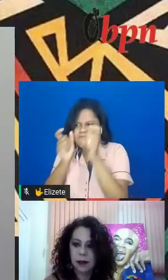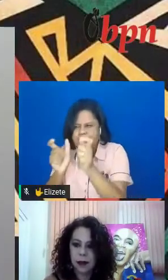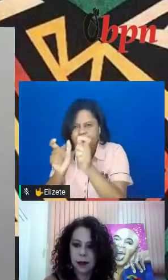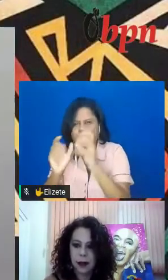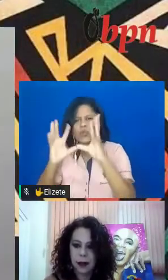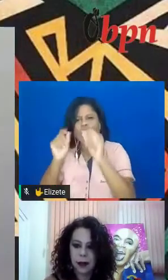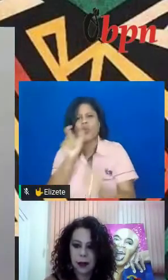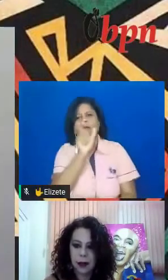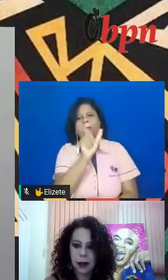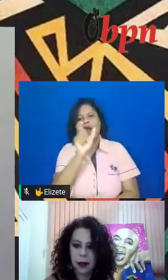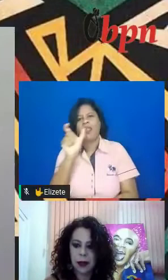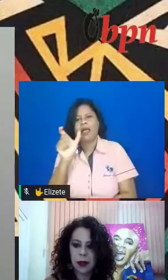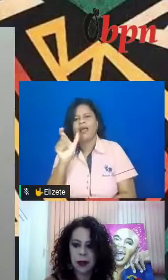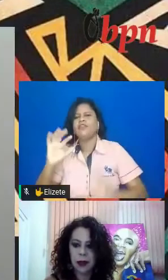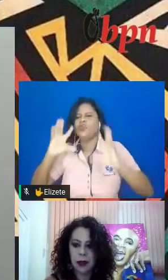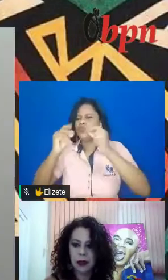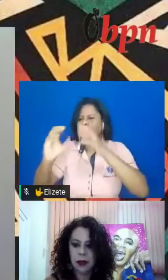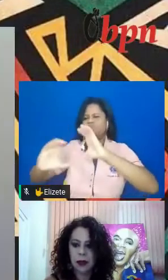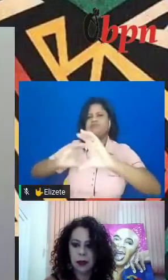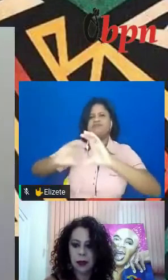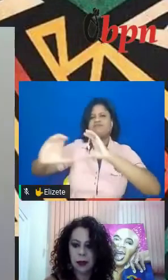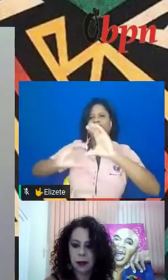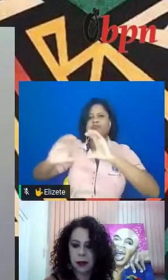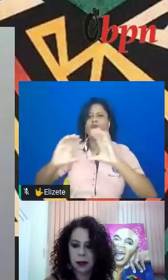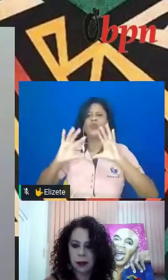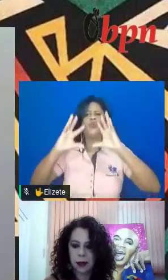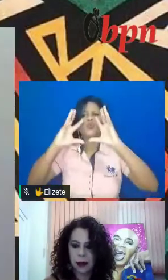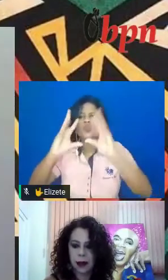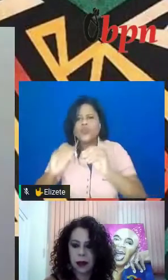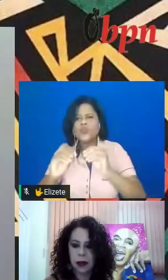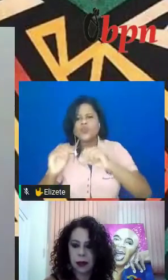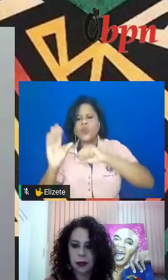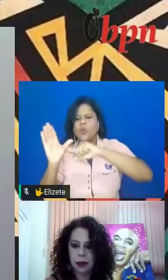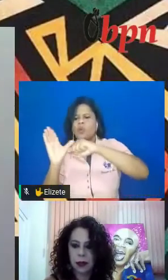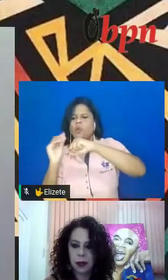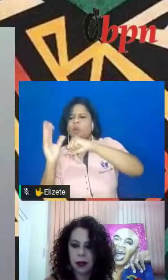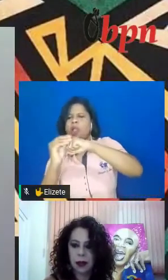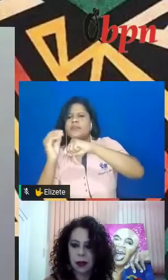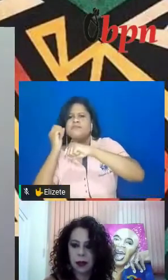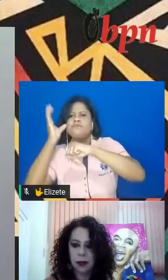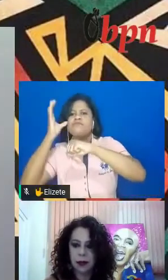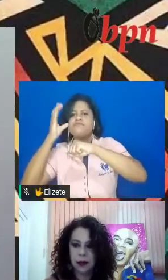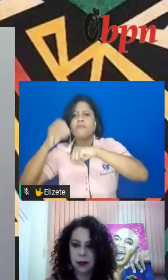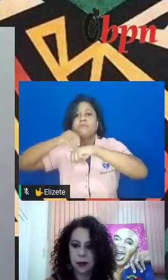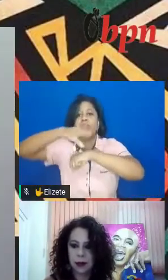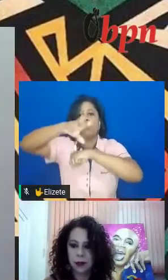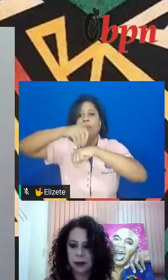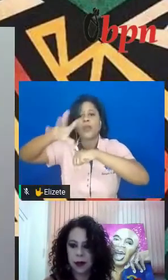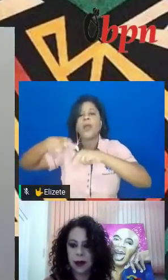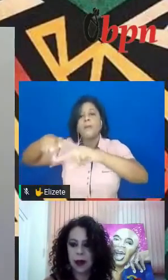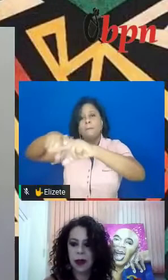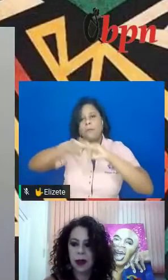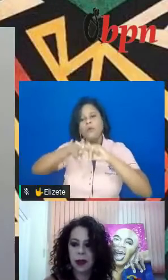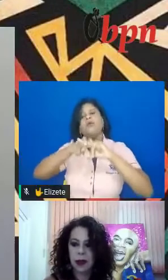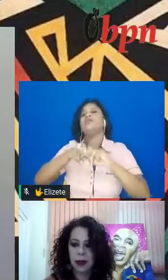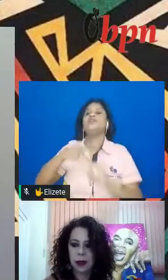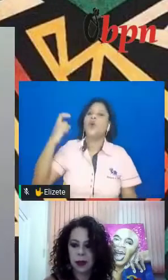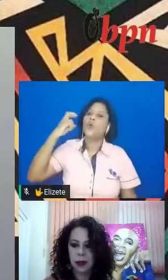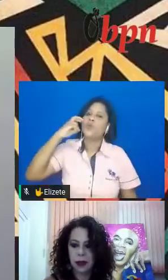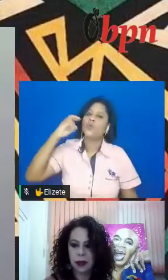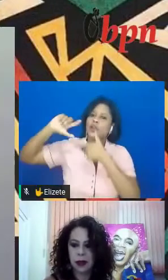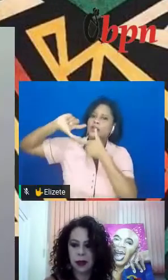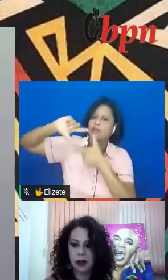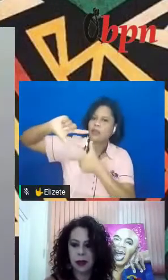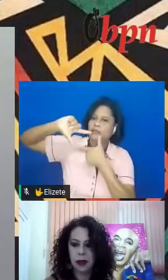palavra, tudo procura comunicar algum conhecimento. Por isso, nas culturas tradicionais, a importância